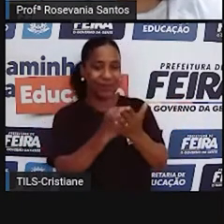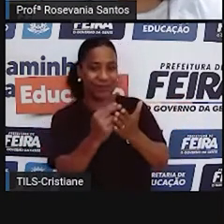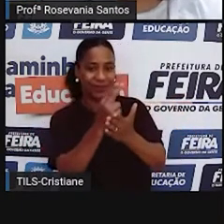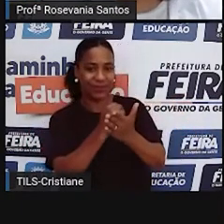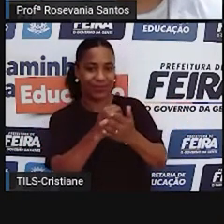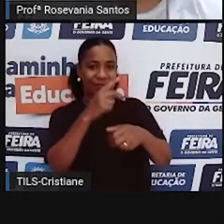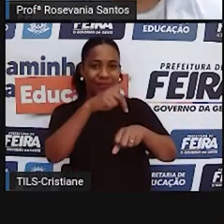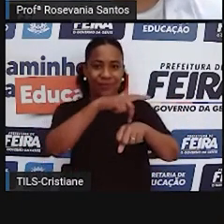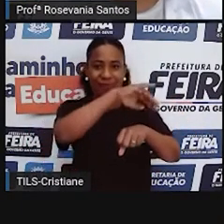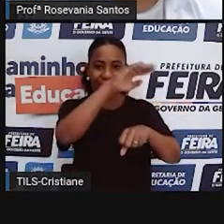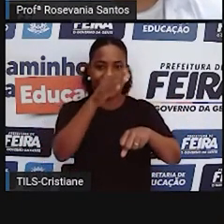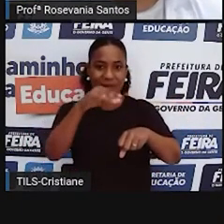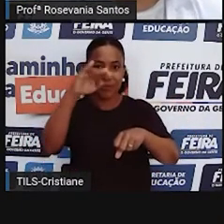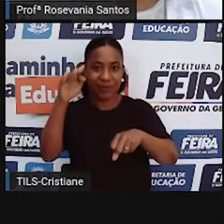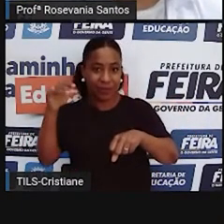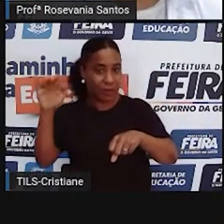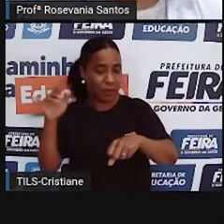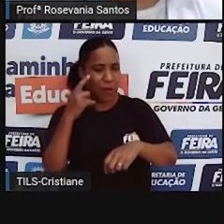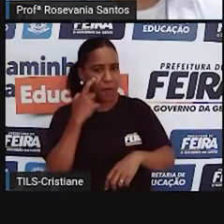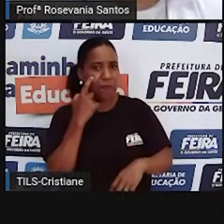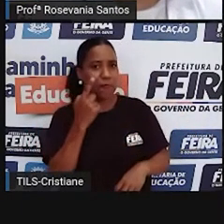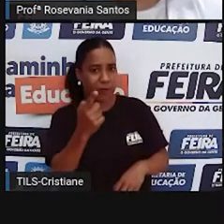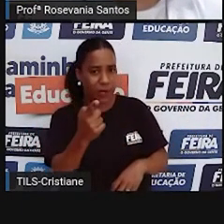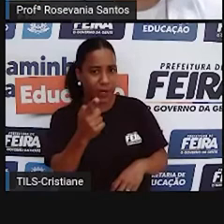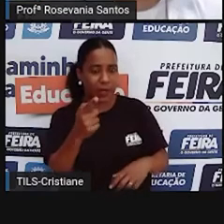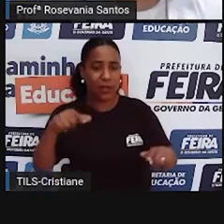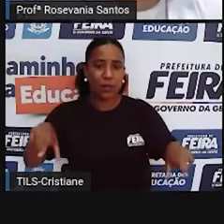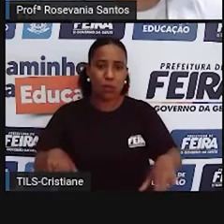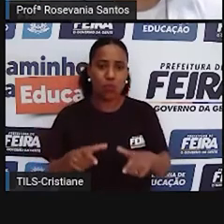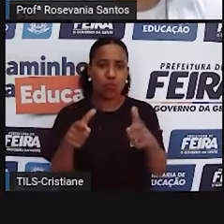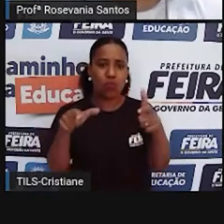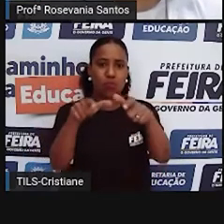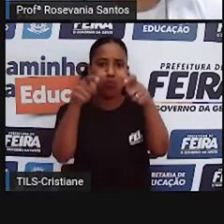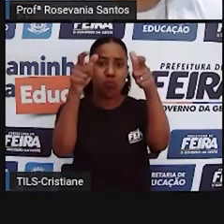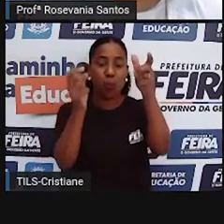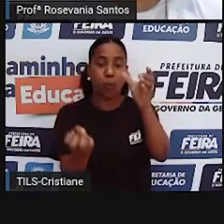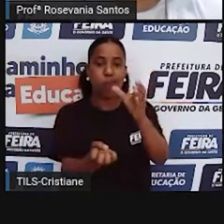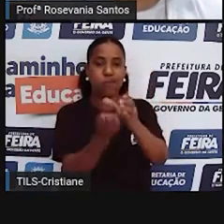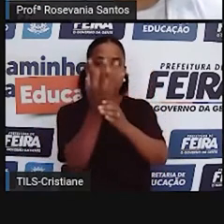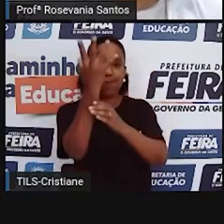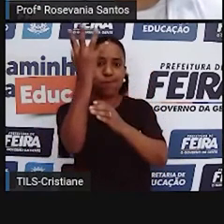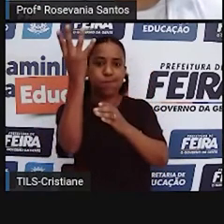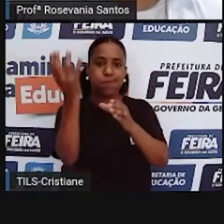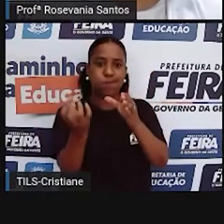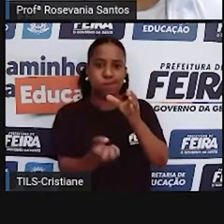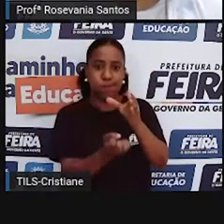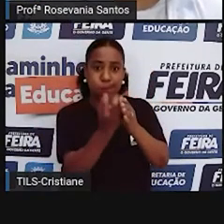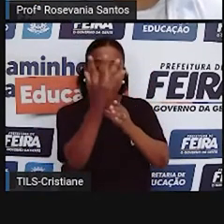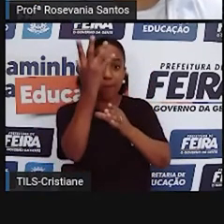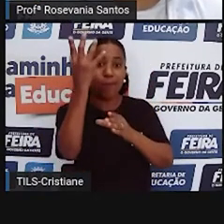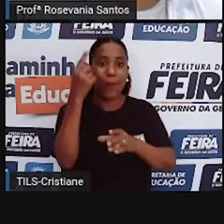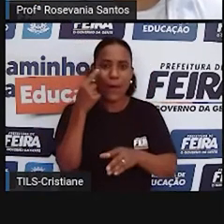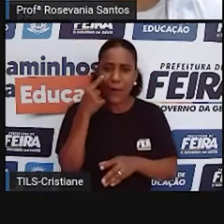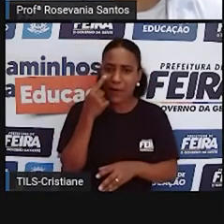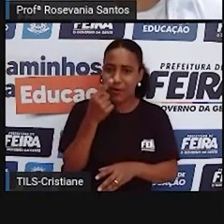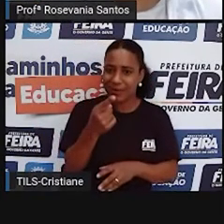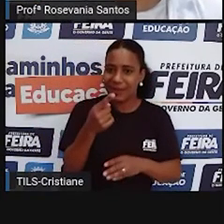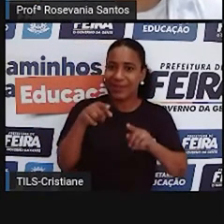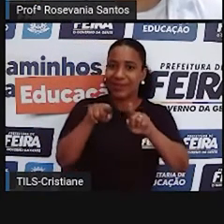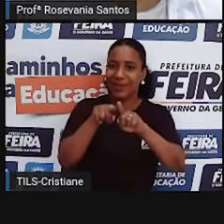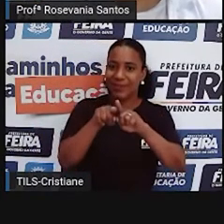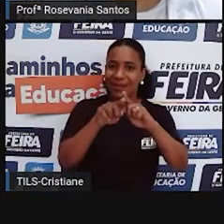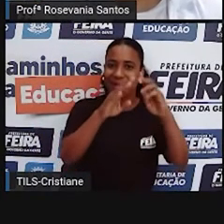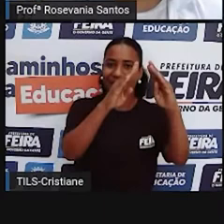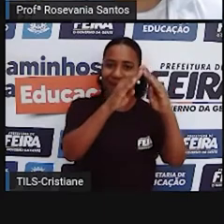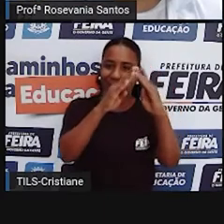que ainda está em erupção, né? Eu percebo aqui a disposição das casinhas e aqui, né, a